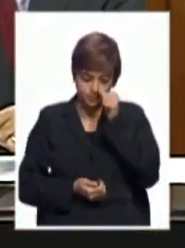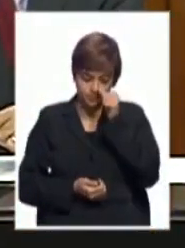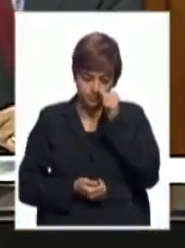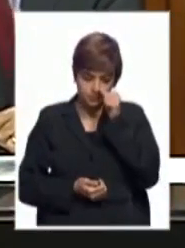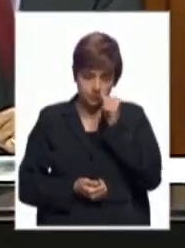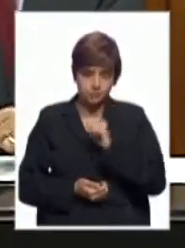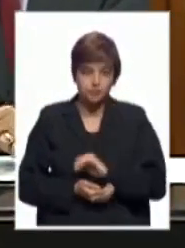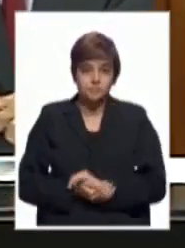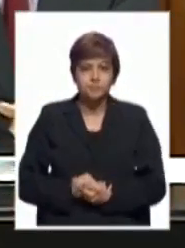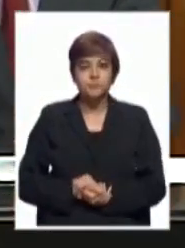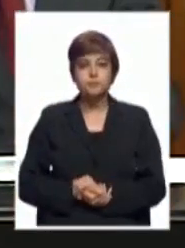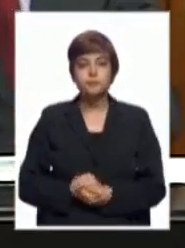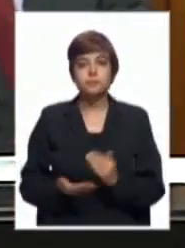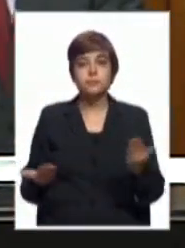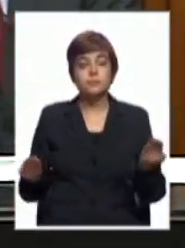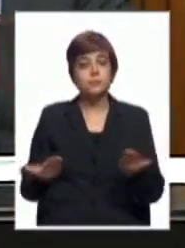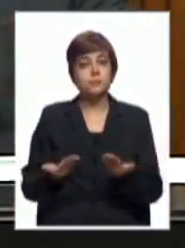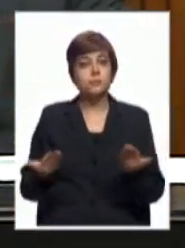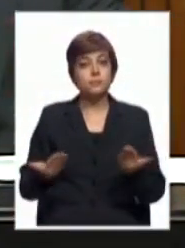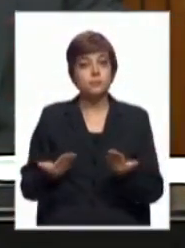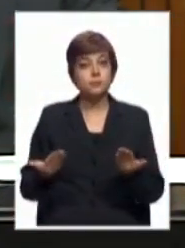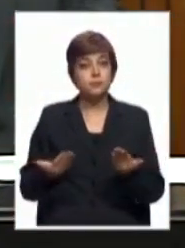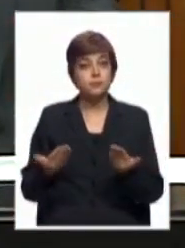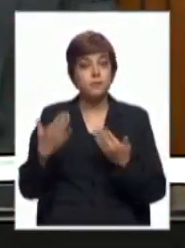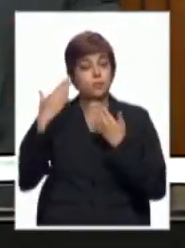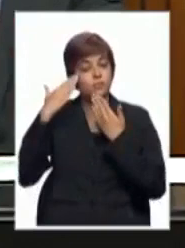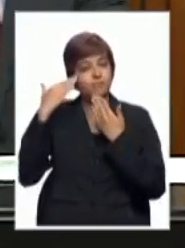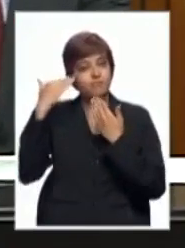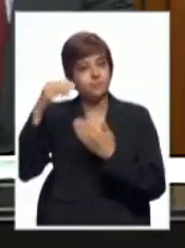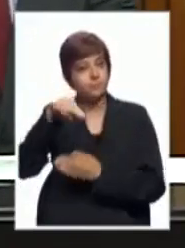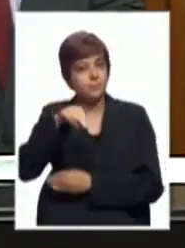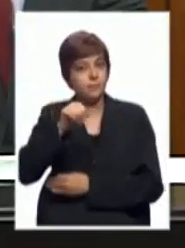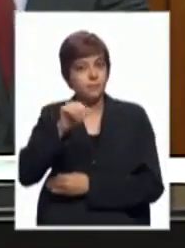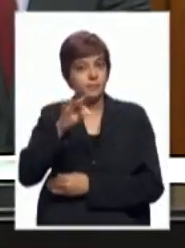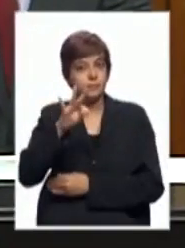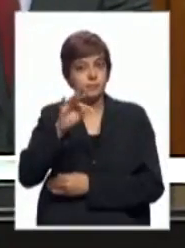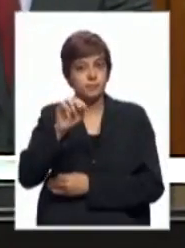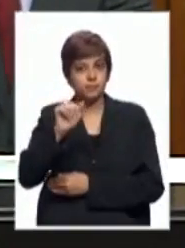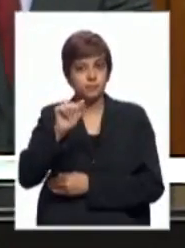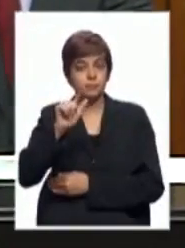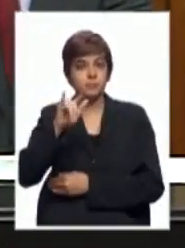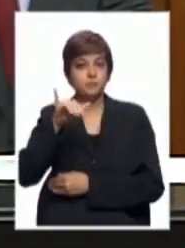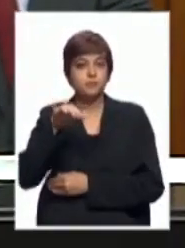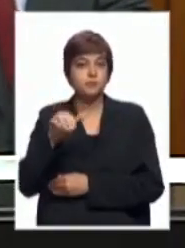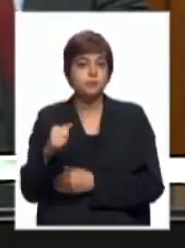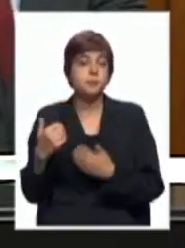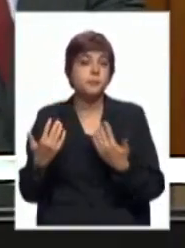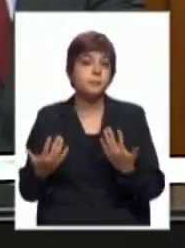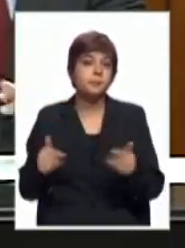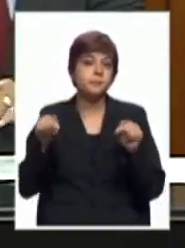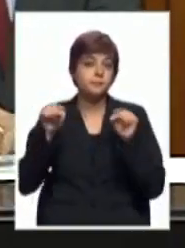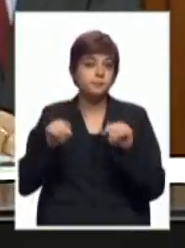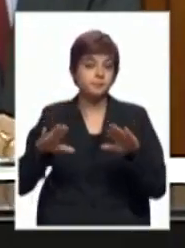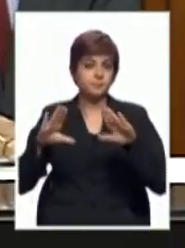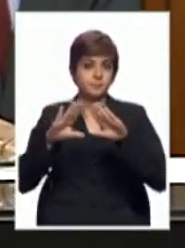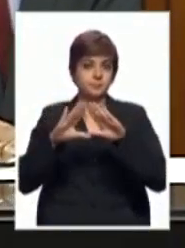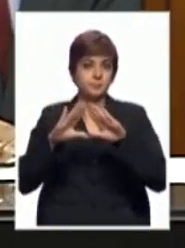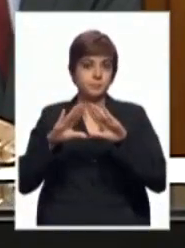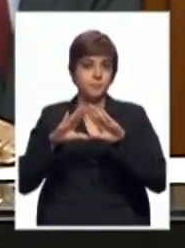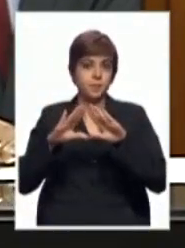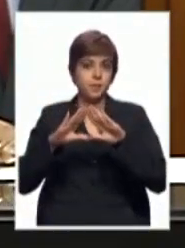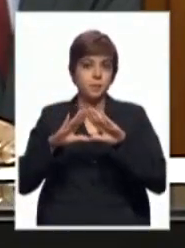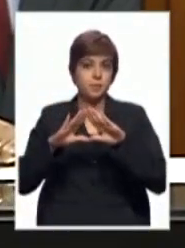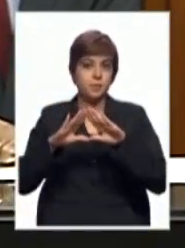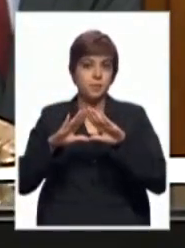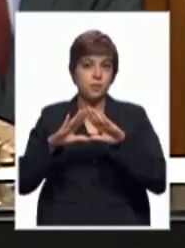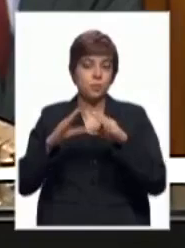Natália, muito obrigada, Hamilton. Desculpa ter trocado seu nome na hora que eu te chamei. Aqui no plenário, O